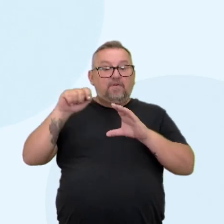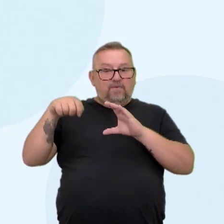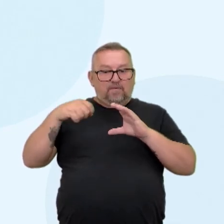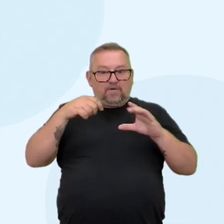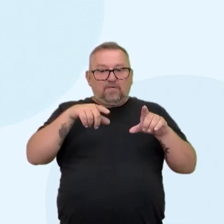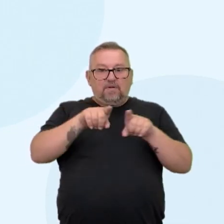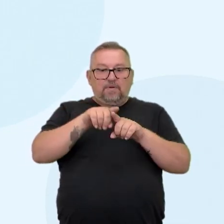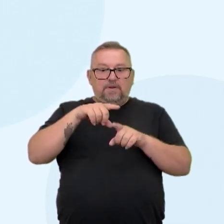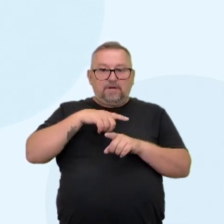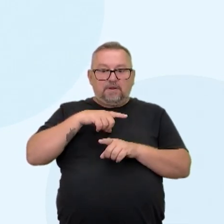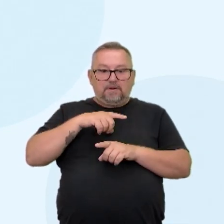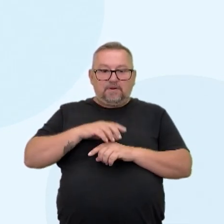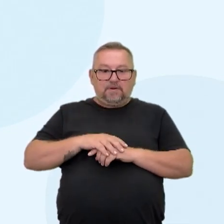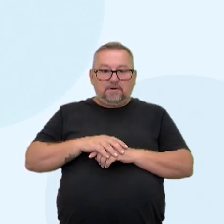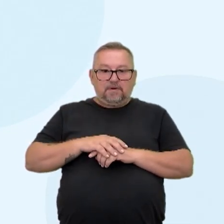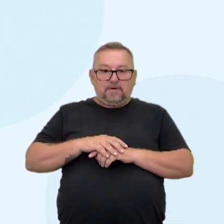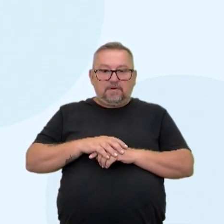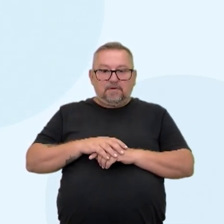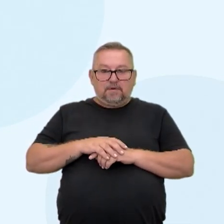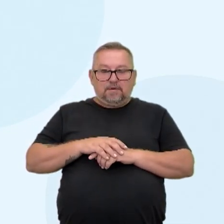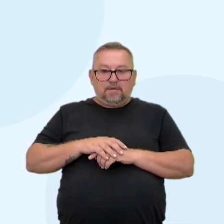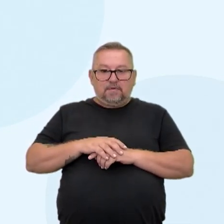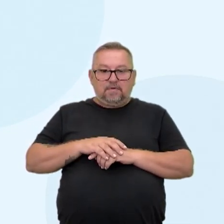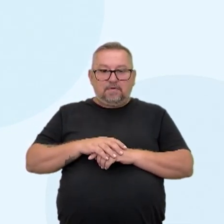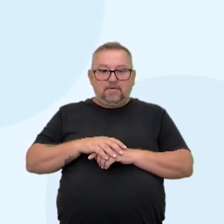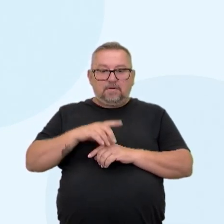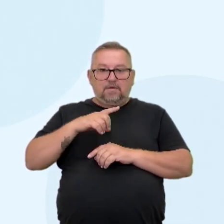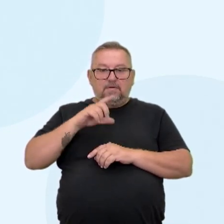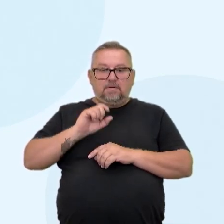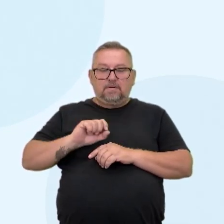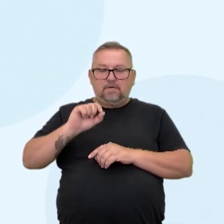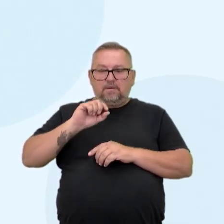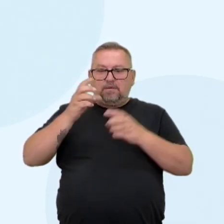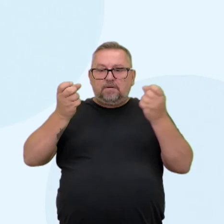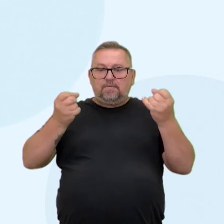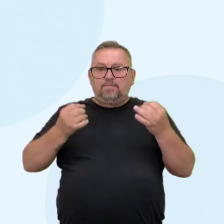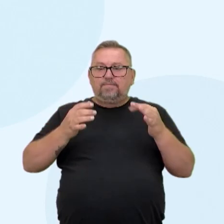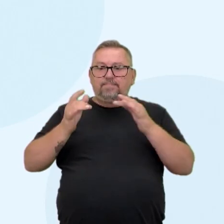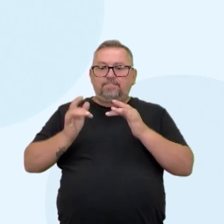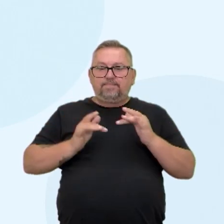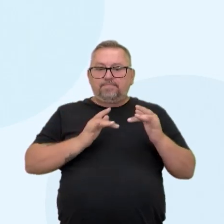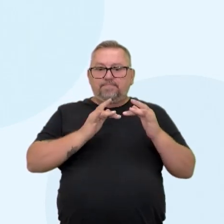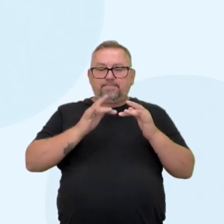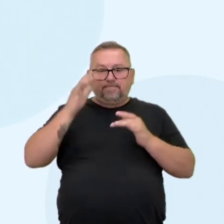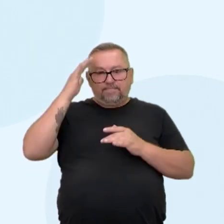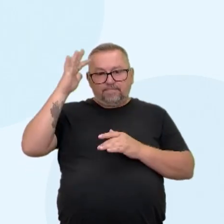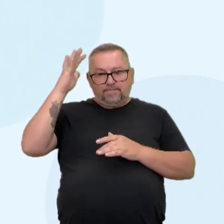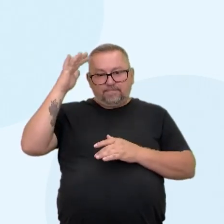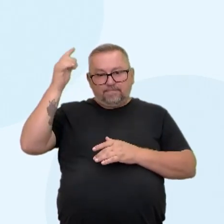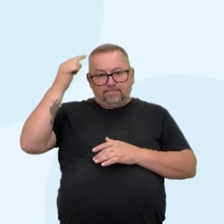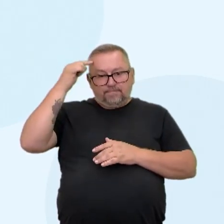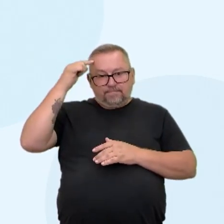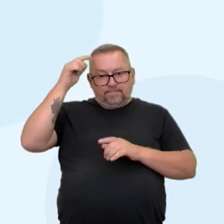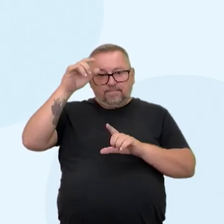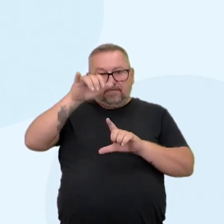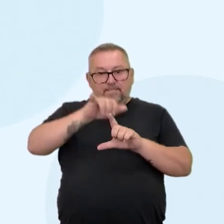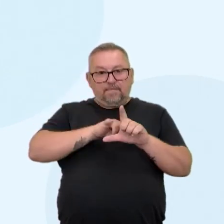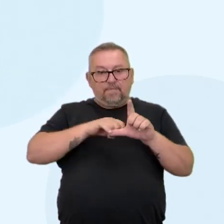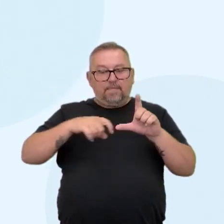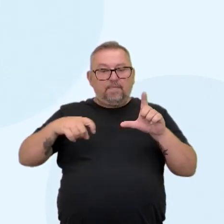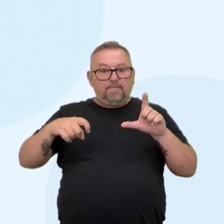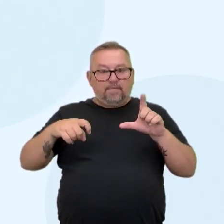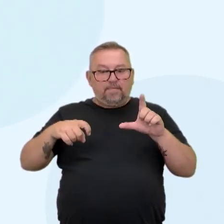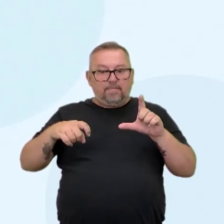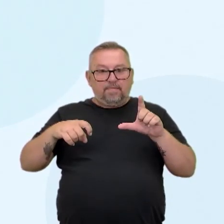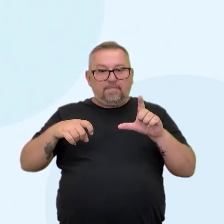carta e um vídeo do novo Liceu em que se explica a relação da teoria do pensamento cartesiano com o